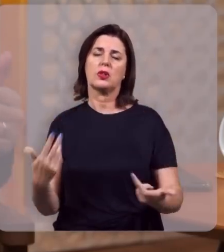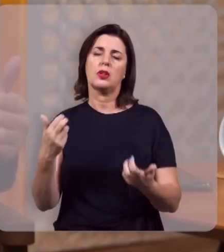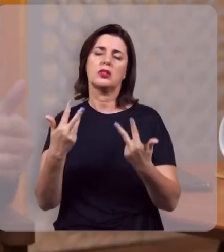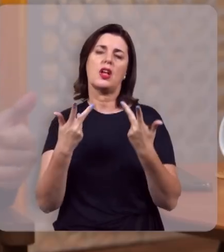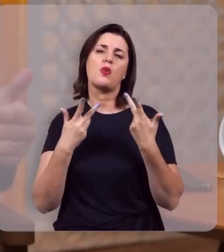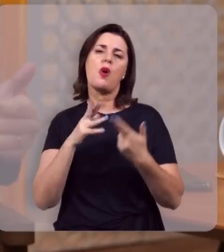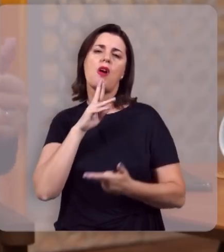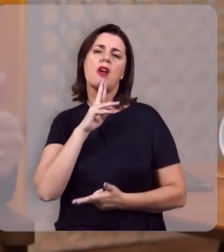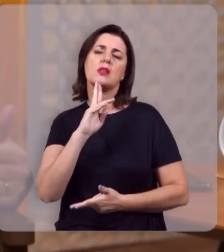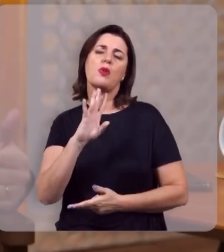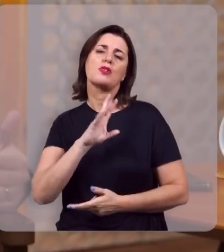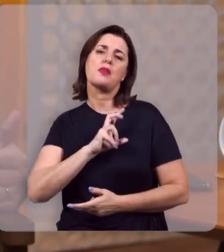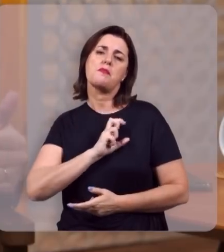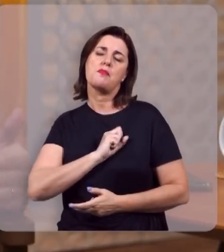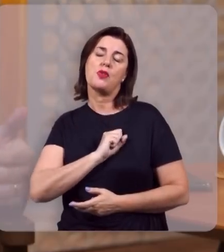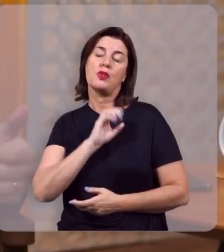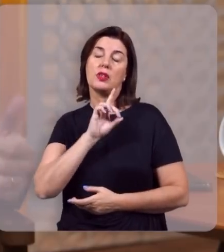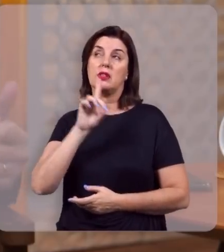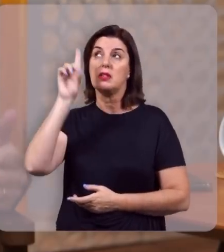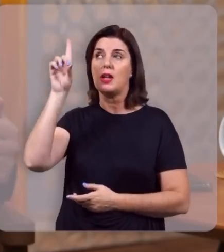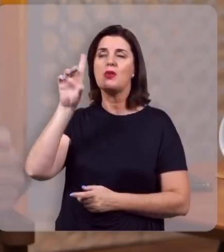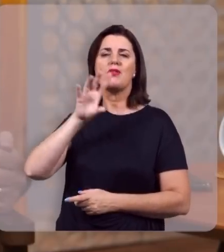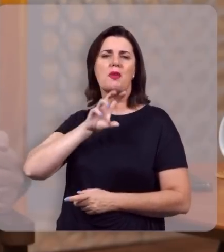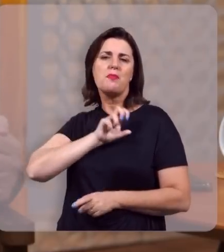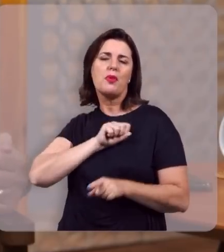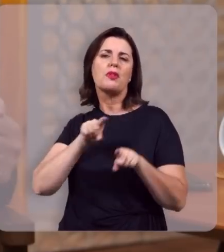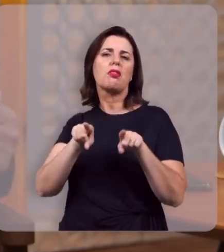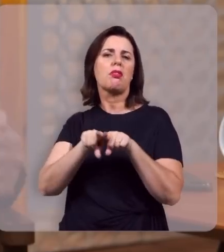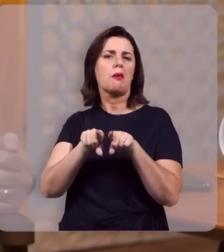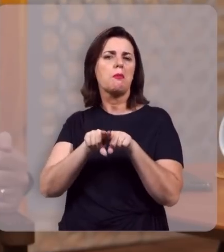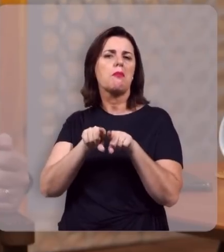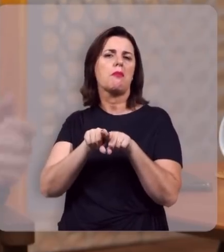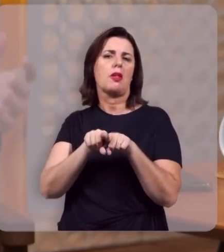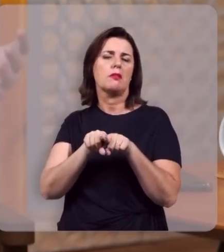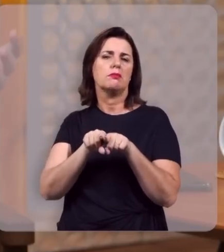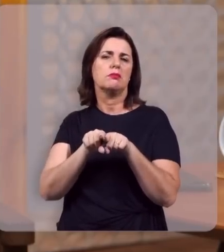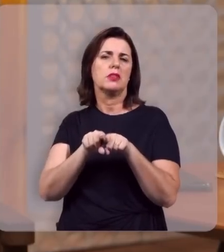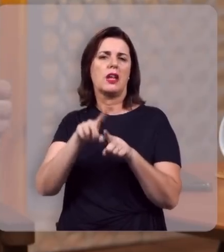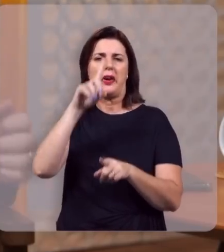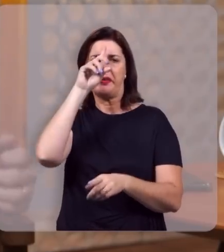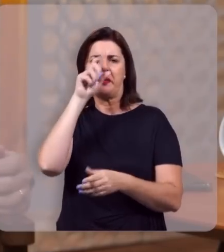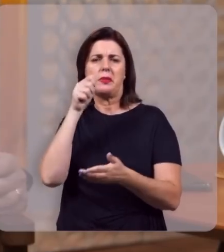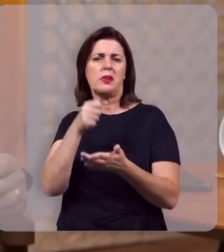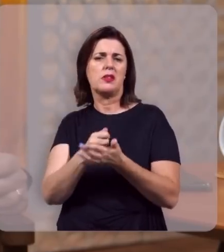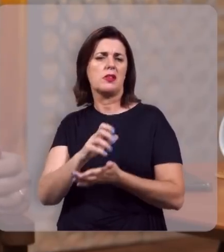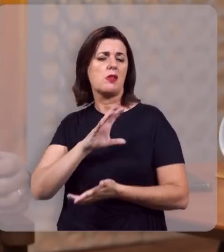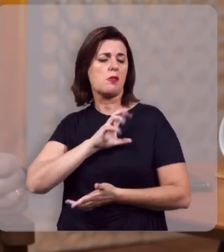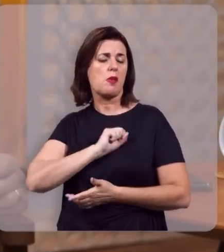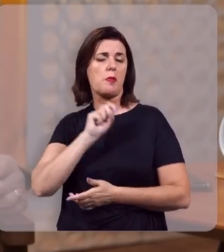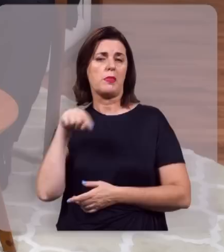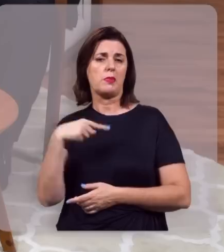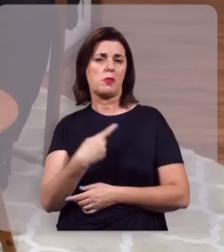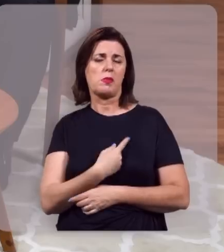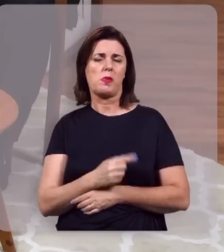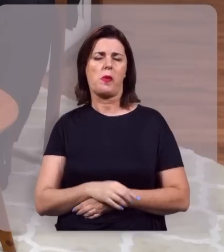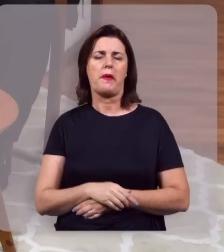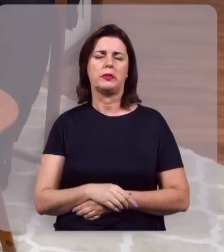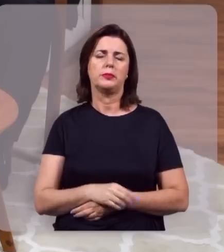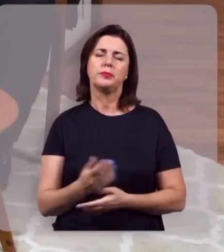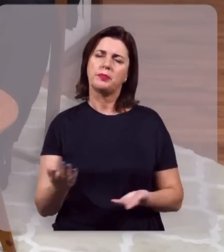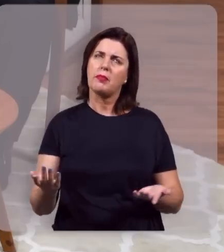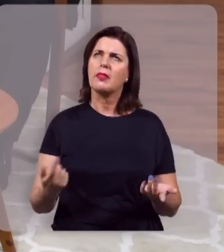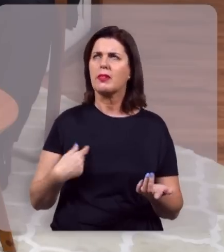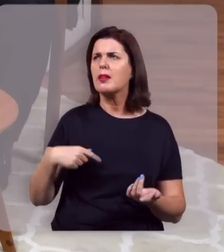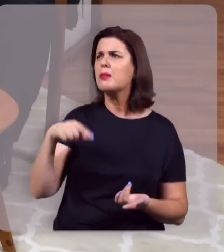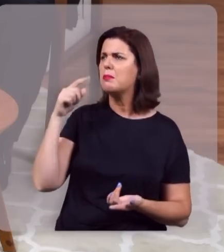como resposta amorosa ao Deus amoroso e gracioso que decidiu nos amar. É